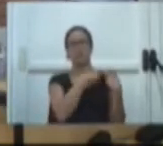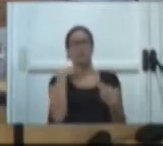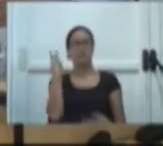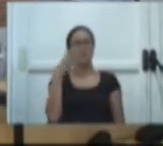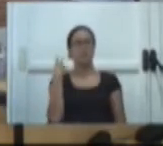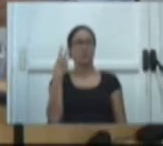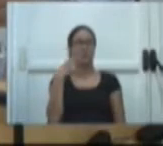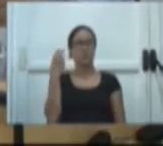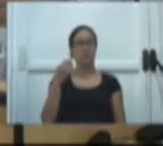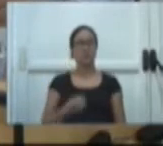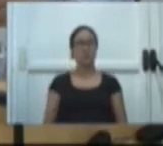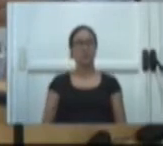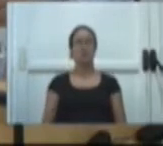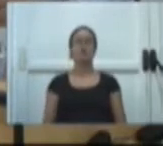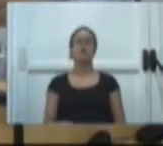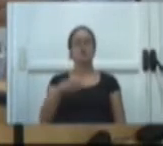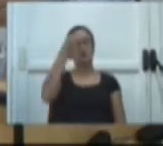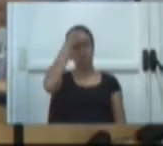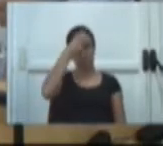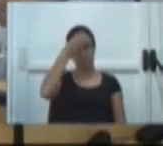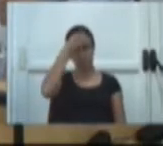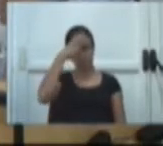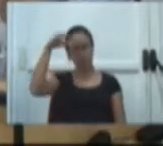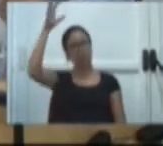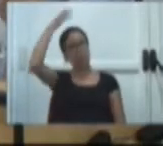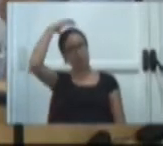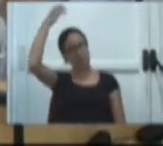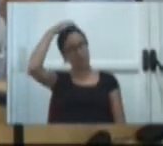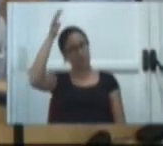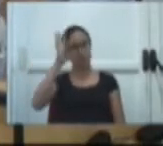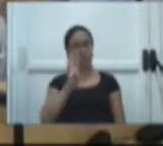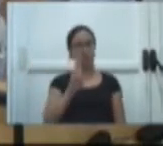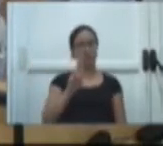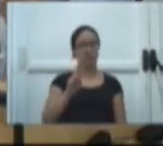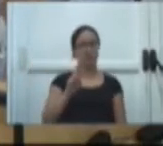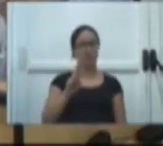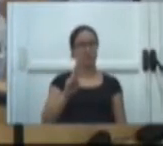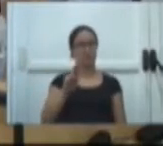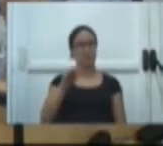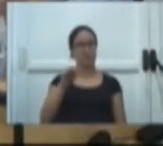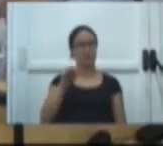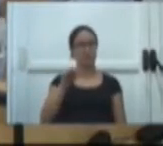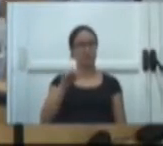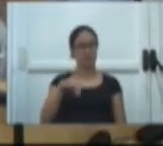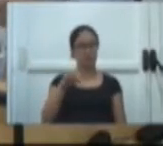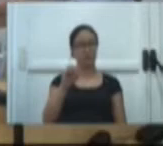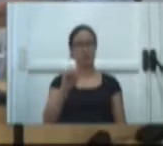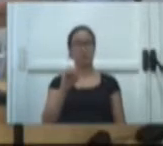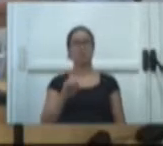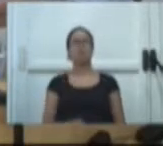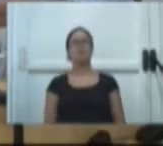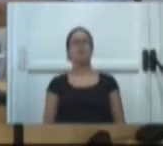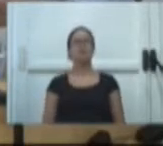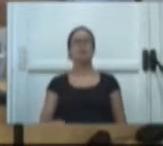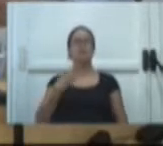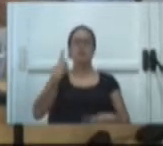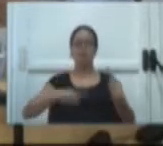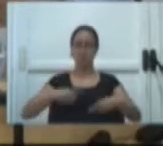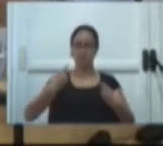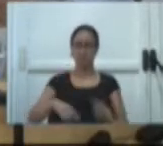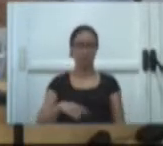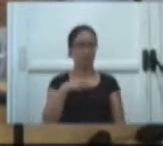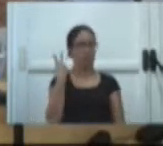Darcy Reis. Requerimento número 145, assinado pelo vereador Darcy Reis, em discussão. Algum vereador